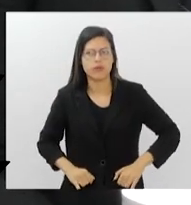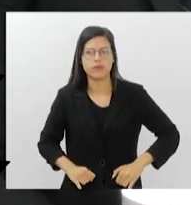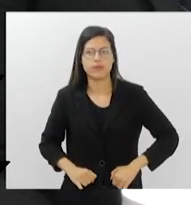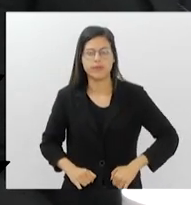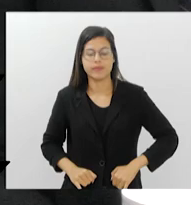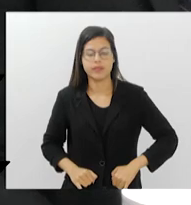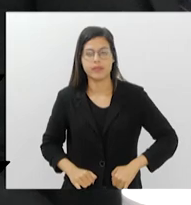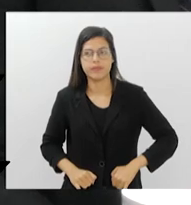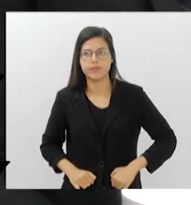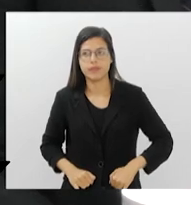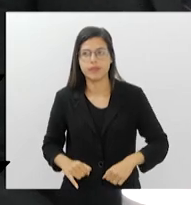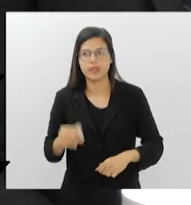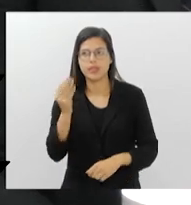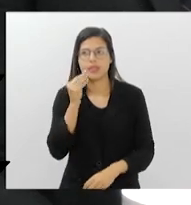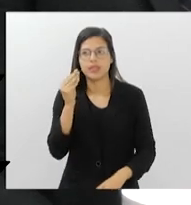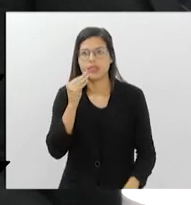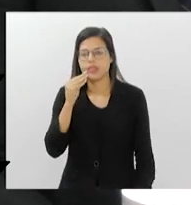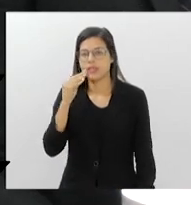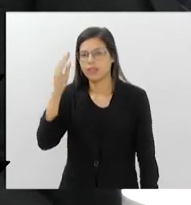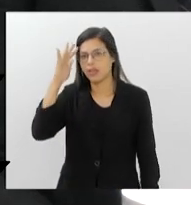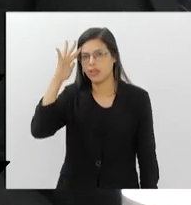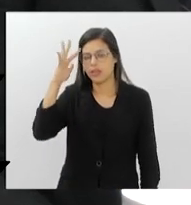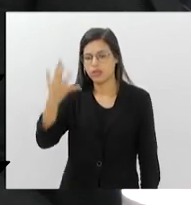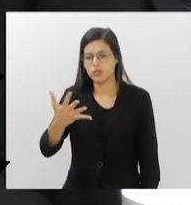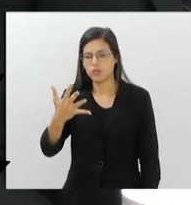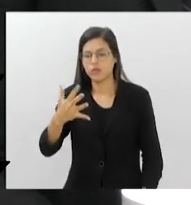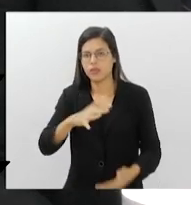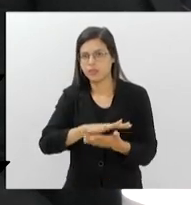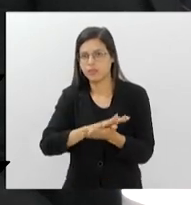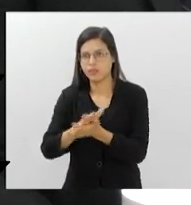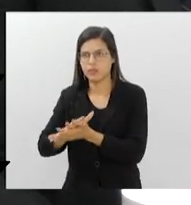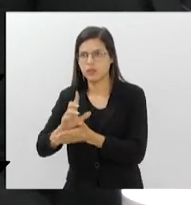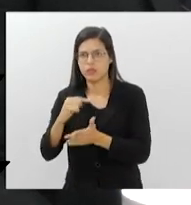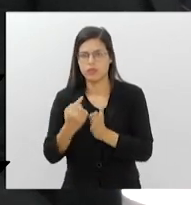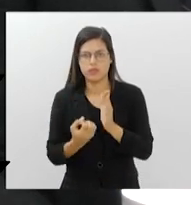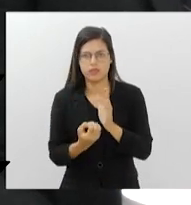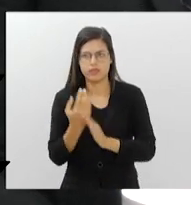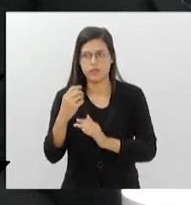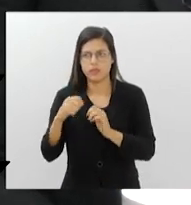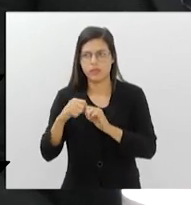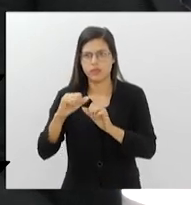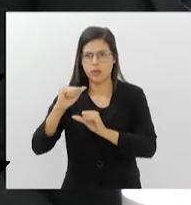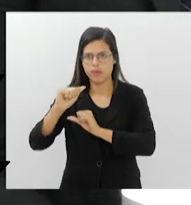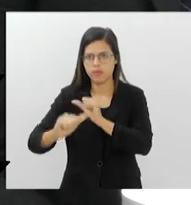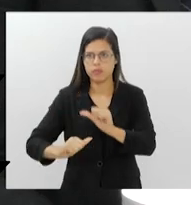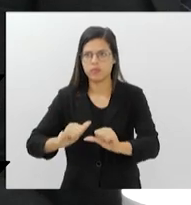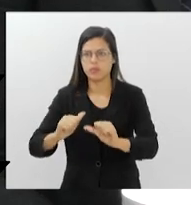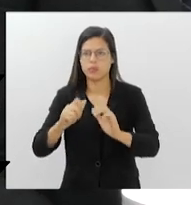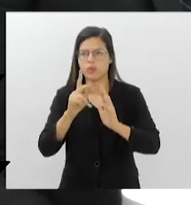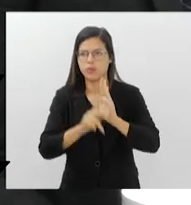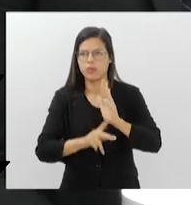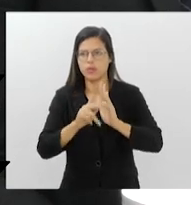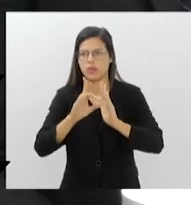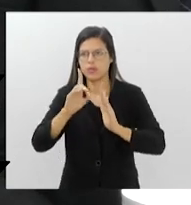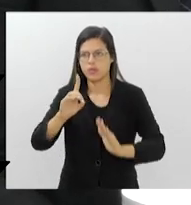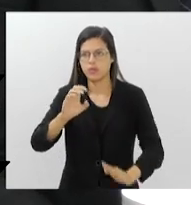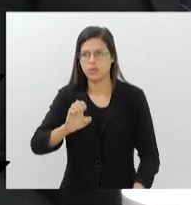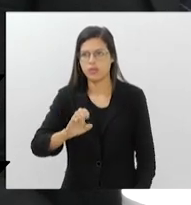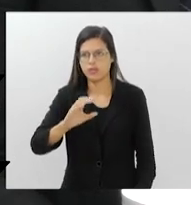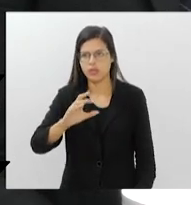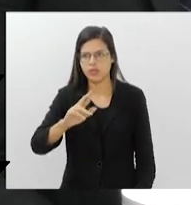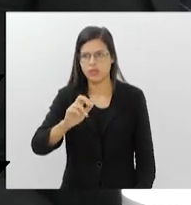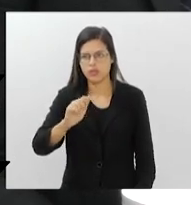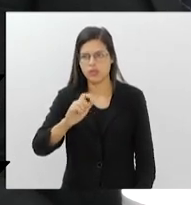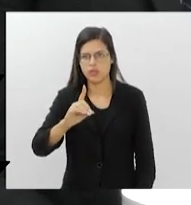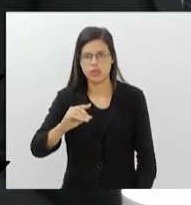buscar a um remédio para essa intolerância Nós criamos a fizemos alteração do projeto do decad estamos nos propondo a casa também e inclusive